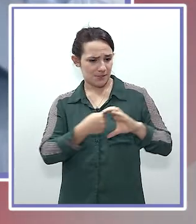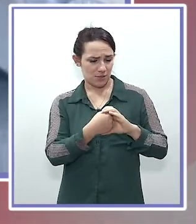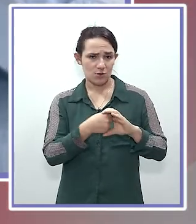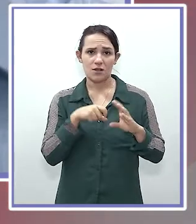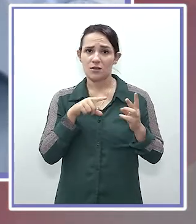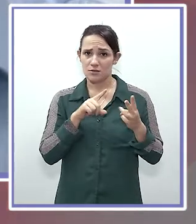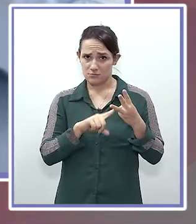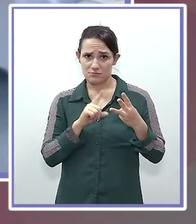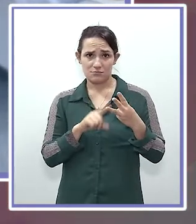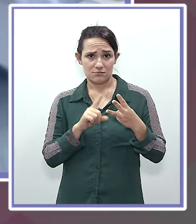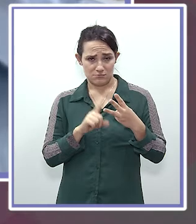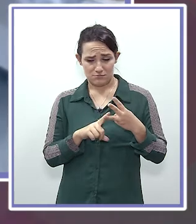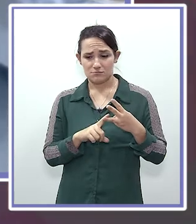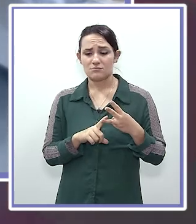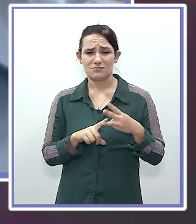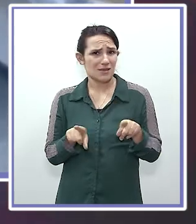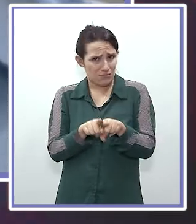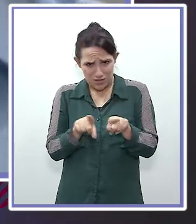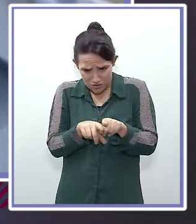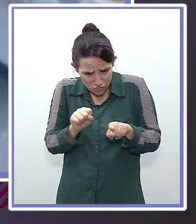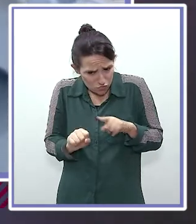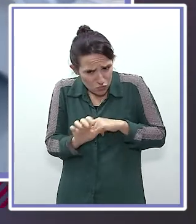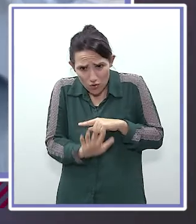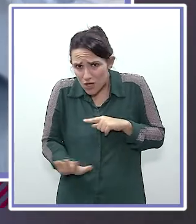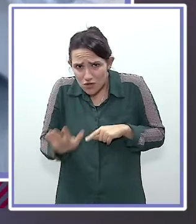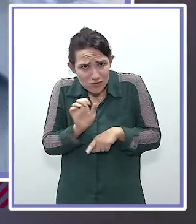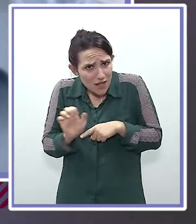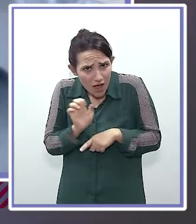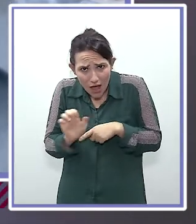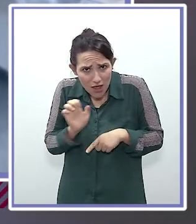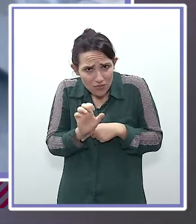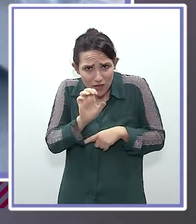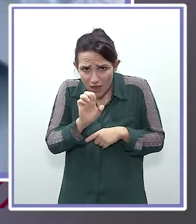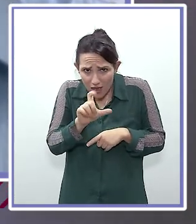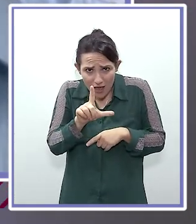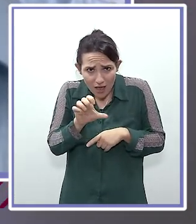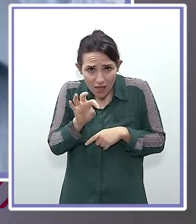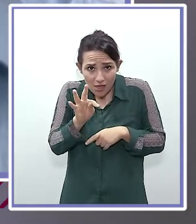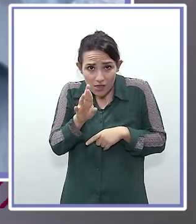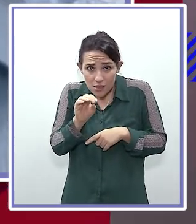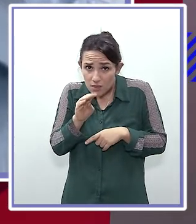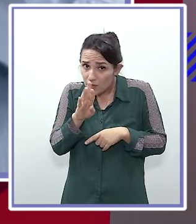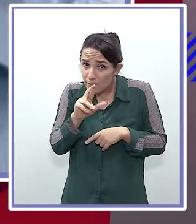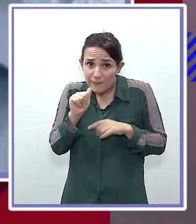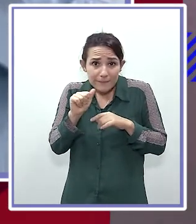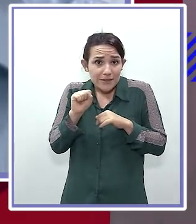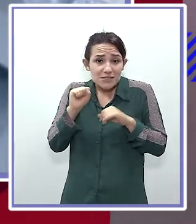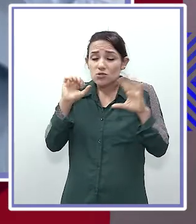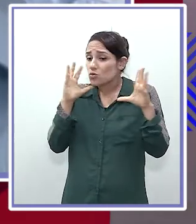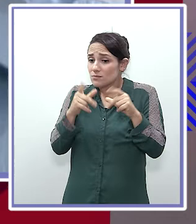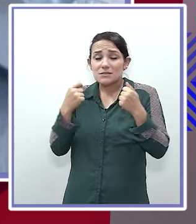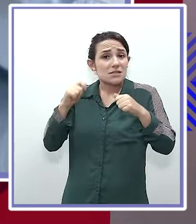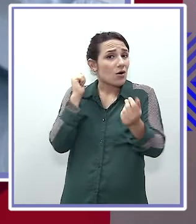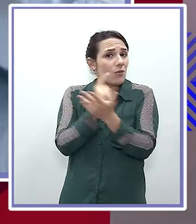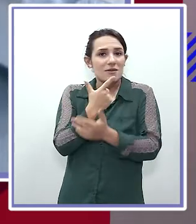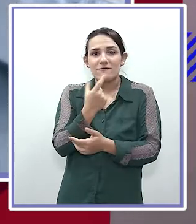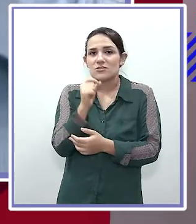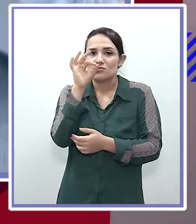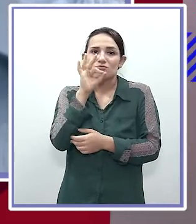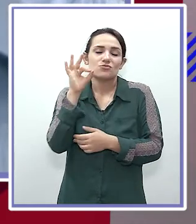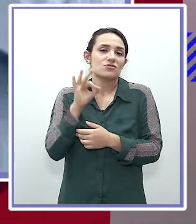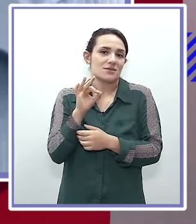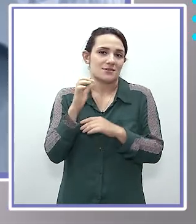envolve, inclusive, o sul, por conta da Eletrobras, que leva para a região sul também, tem essa questão com